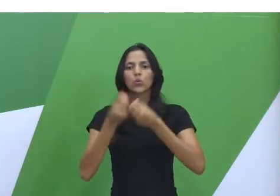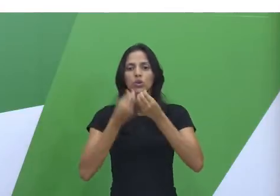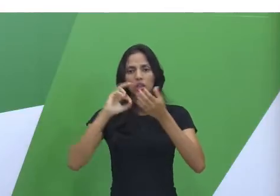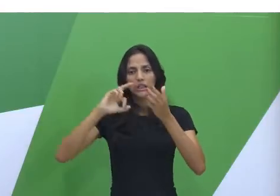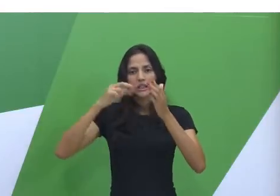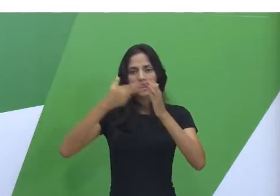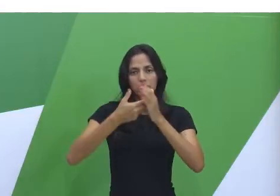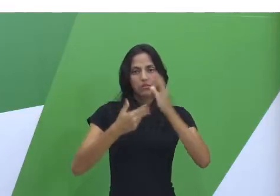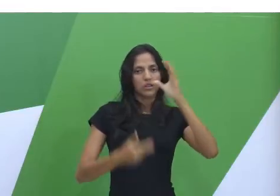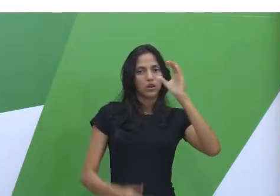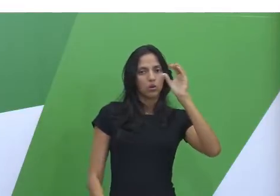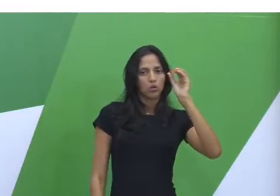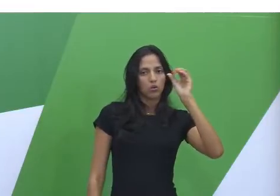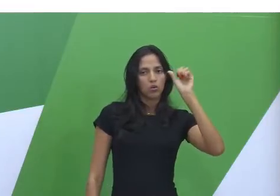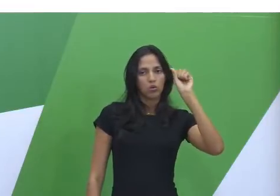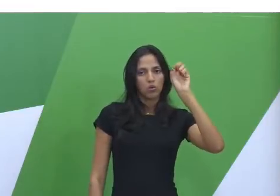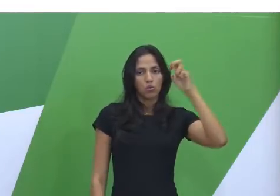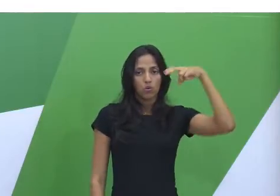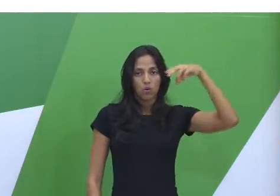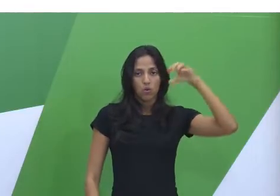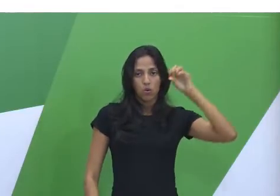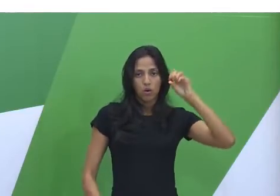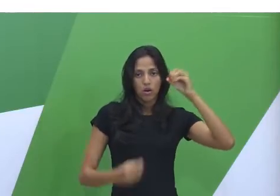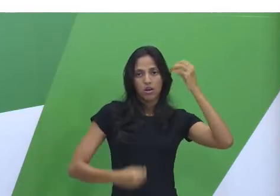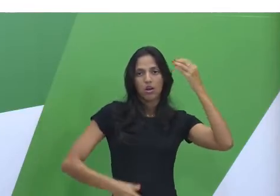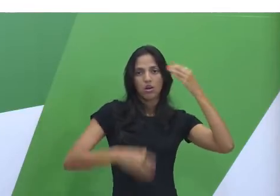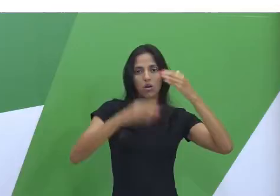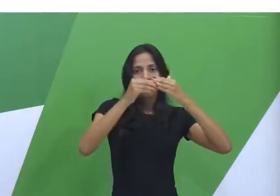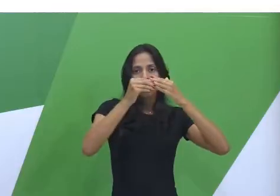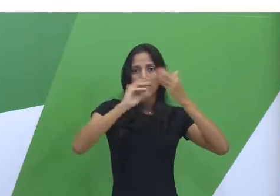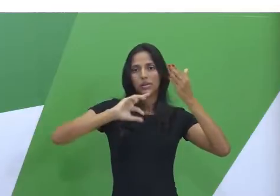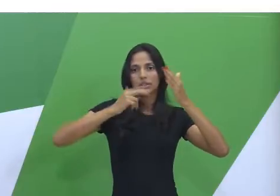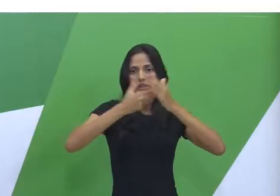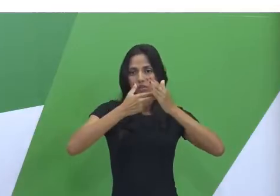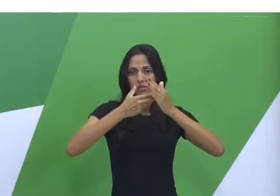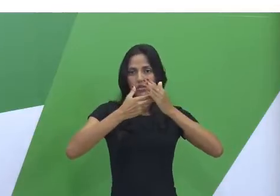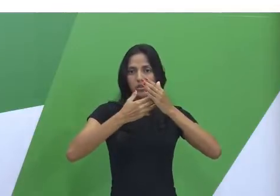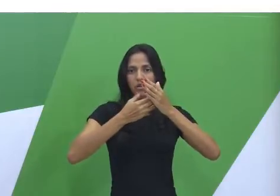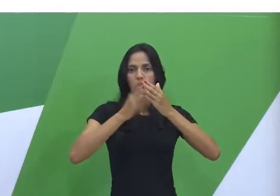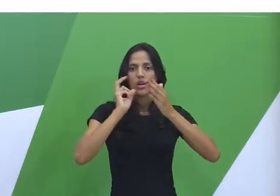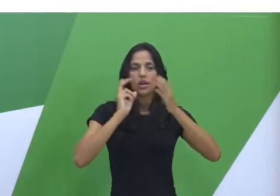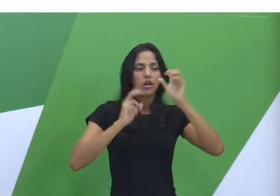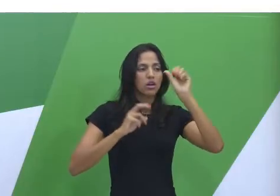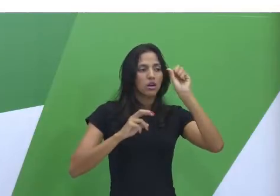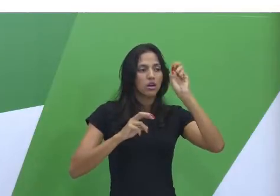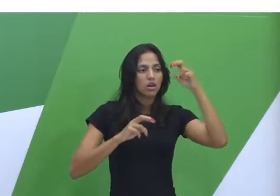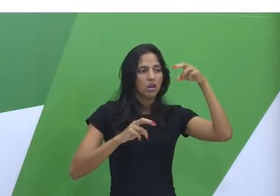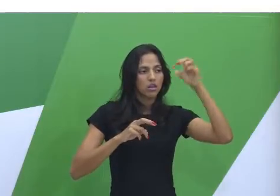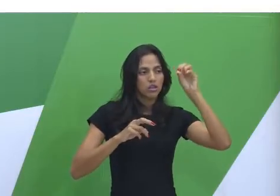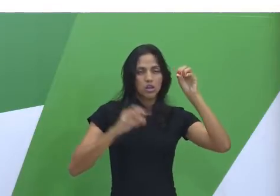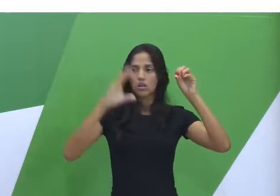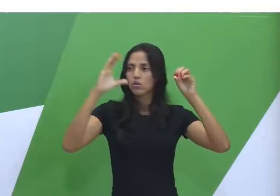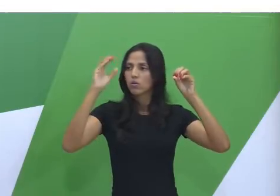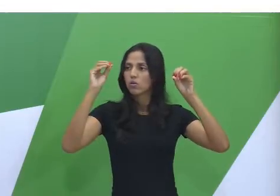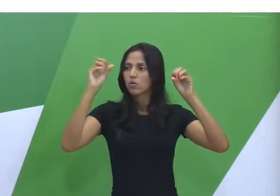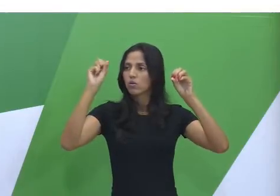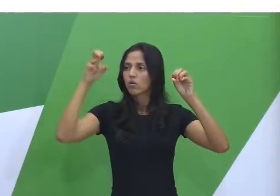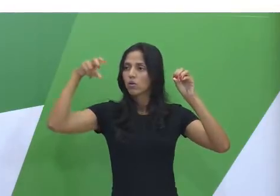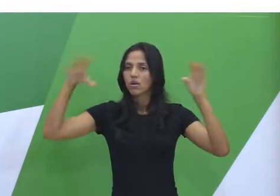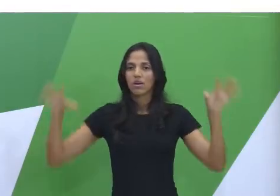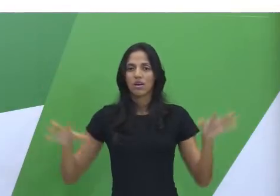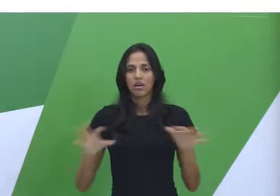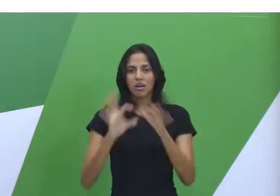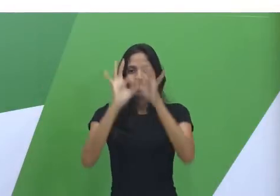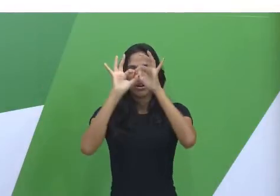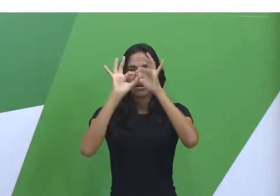a palavra cosseno vem do complemente sinus, ou seja, seno do ângulo complementar.